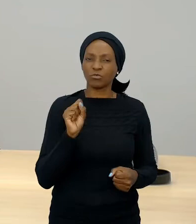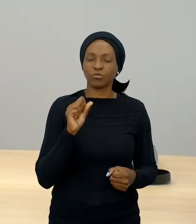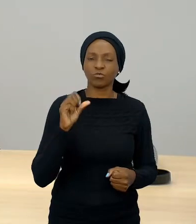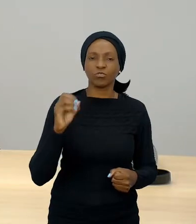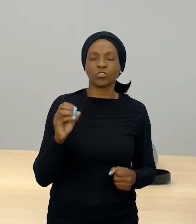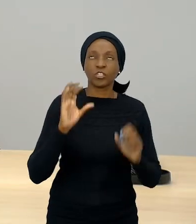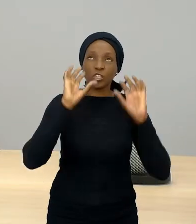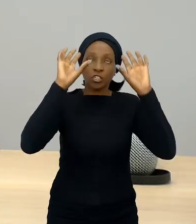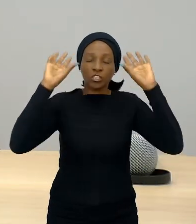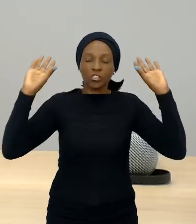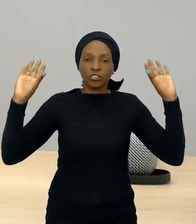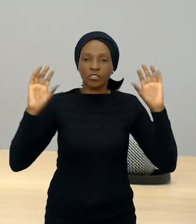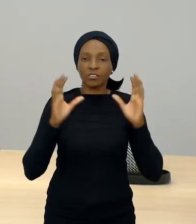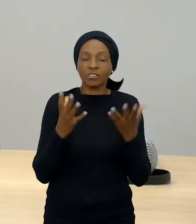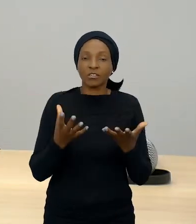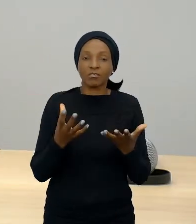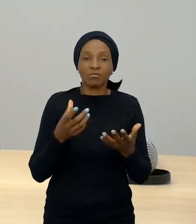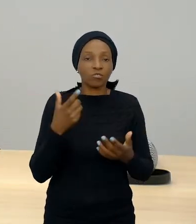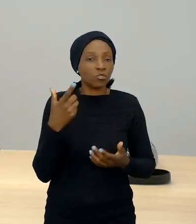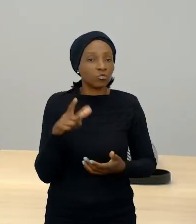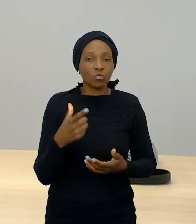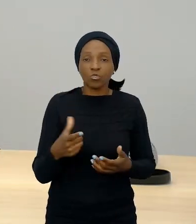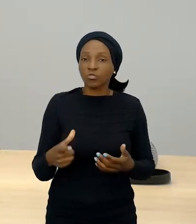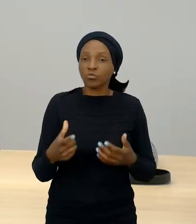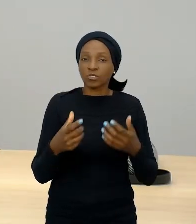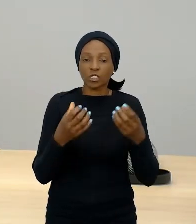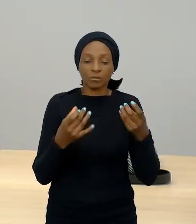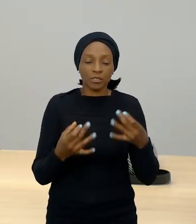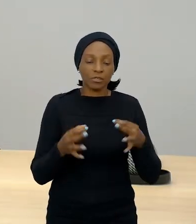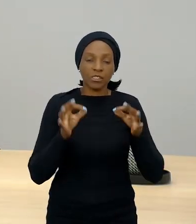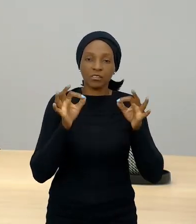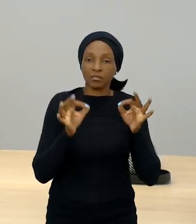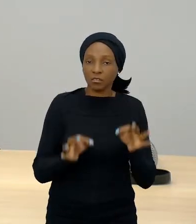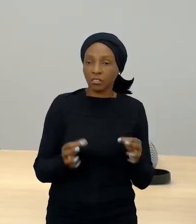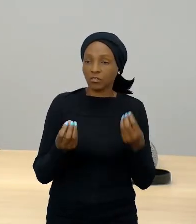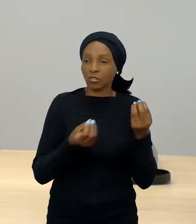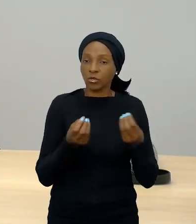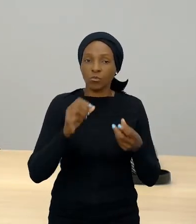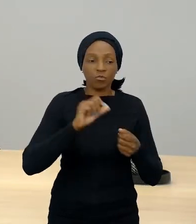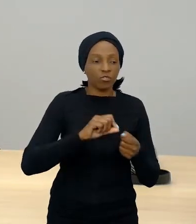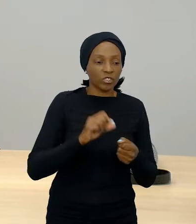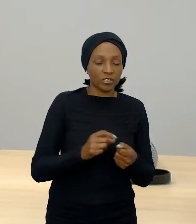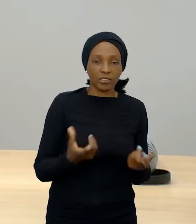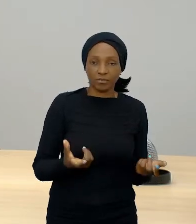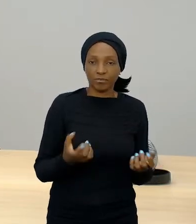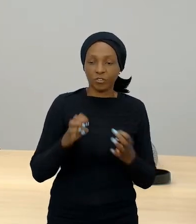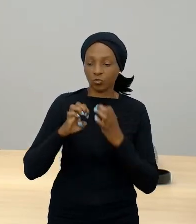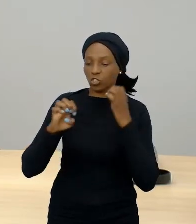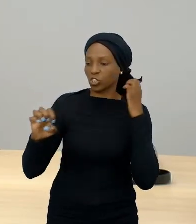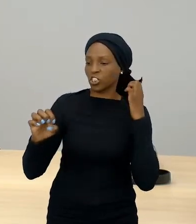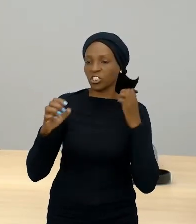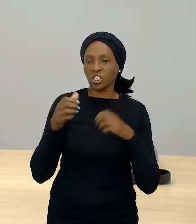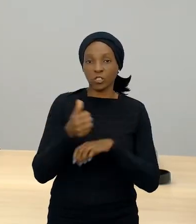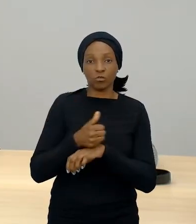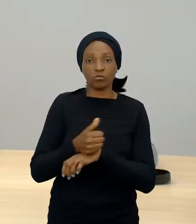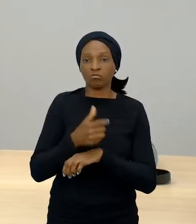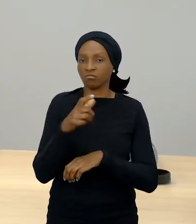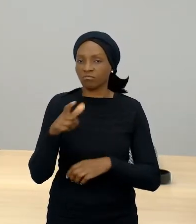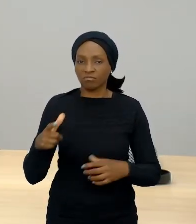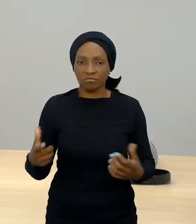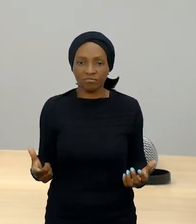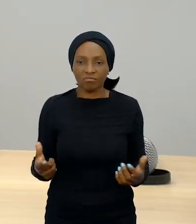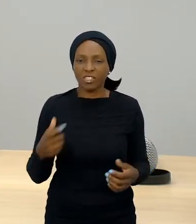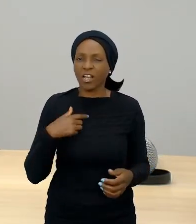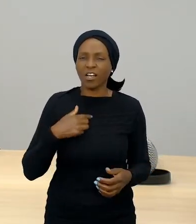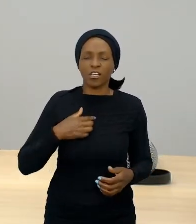adequada desse processo, por exemplo, não contratei um engenheiro responsável, fui eu lá, contratei alguns trabalhadores, vou construir ali uma